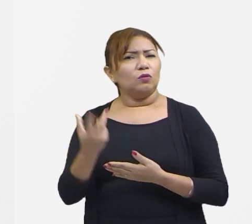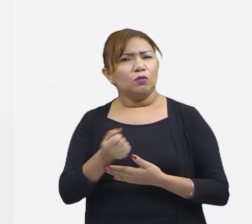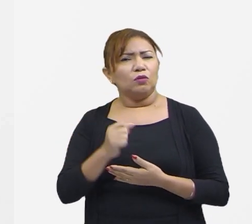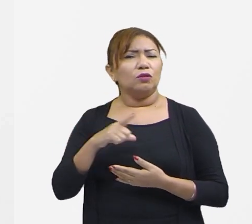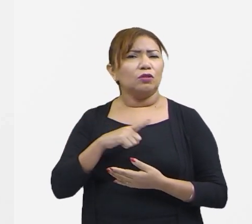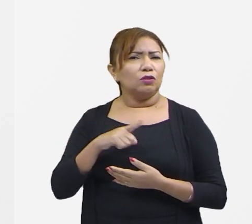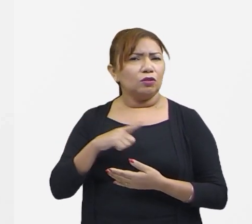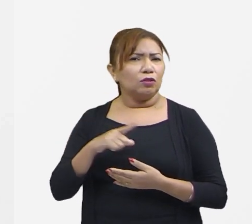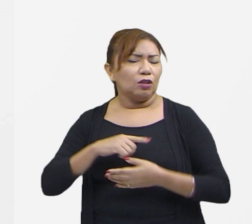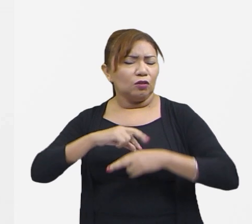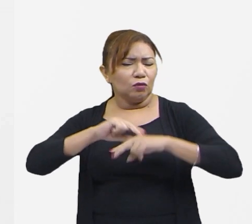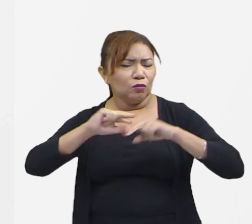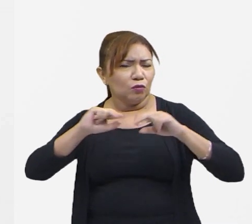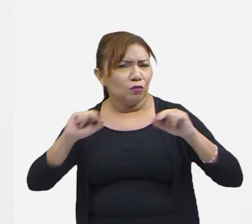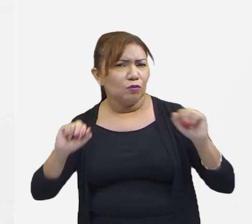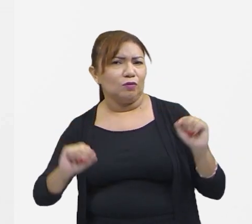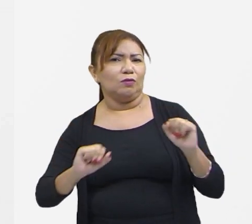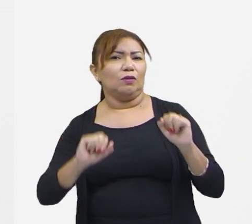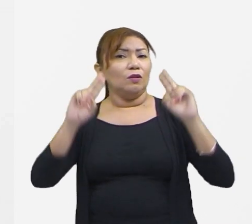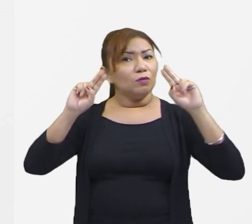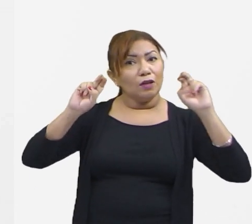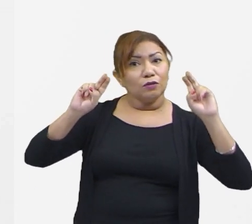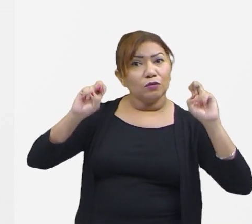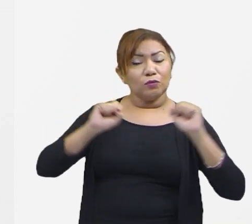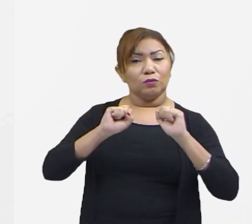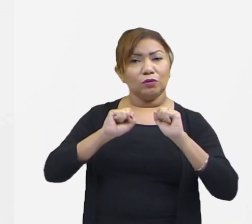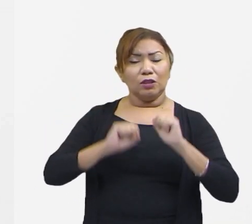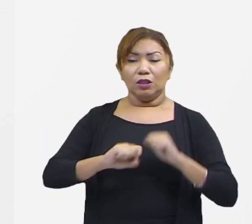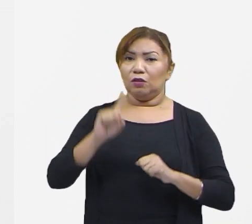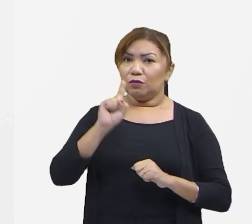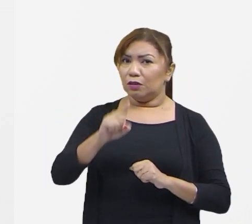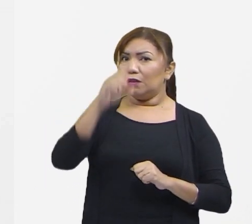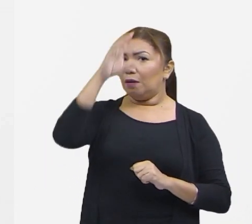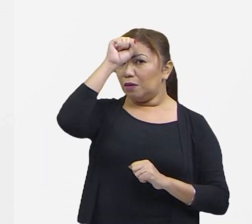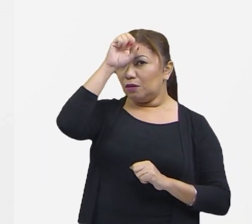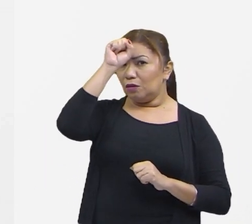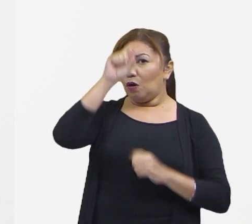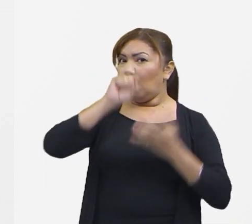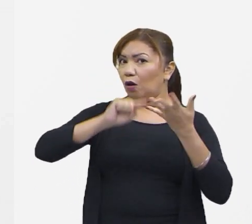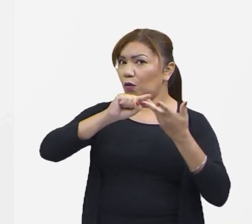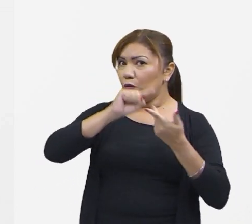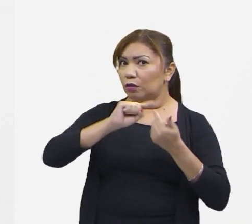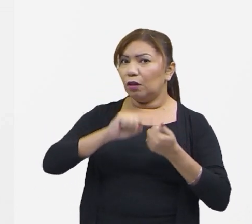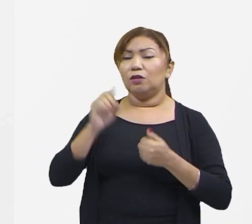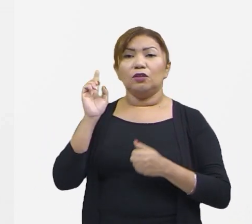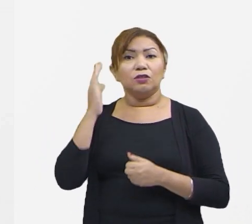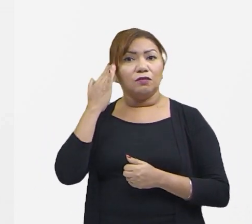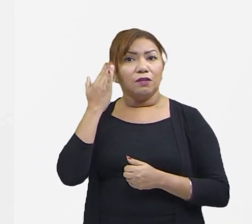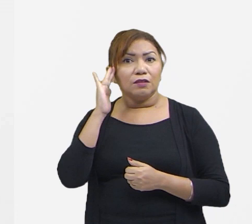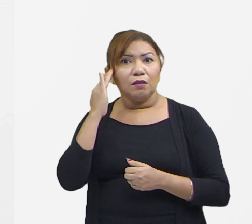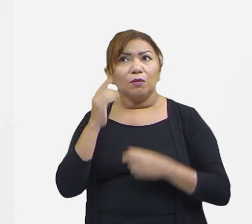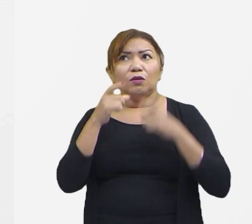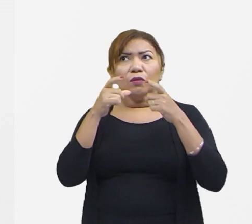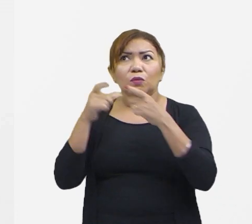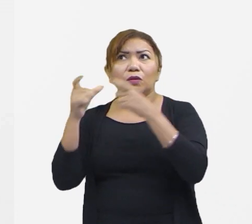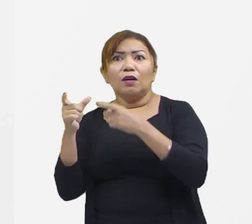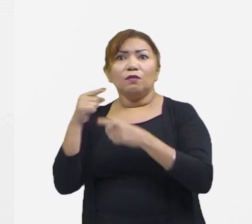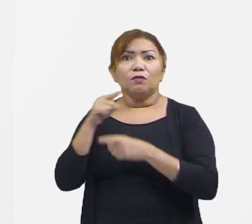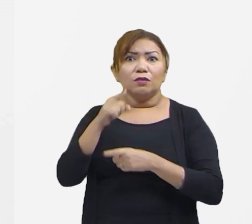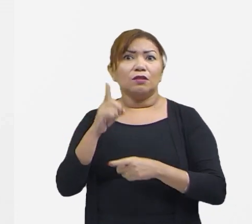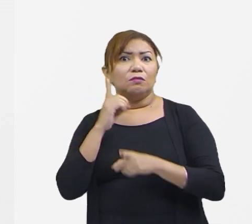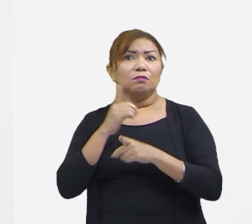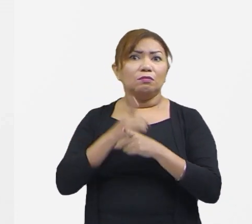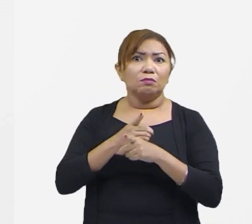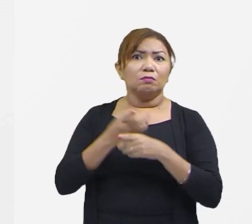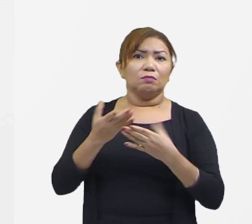dos conteúdos. Aprendendo a contar os números, nós nos situamos em qualquer canto.